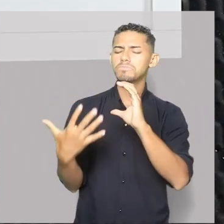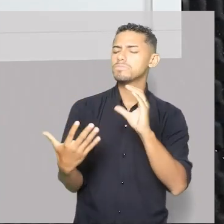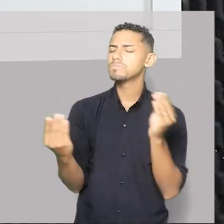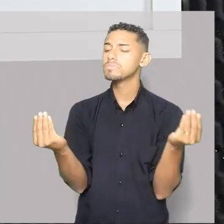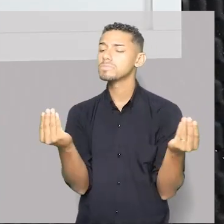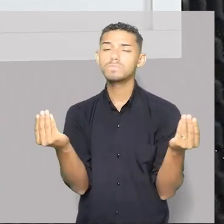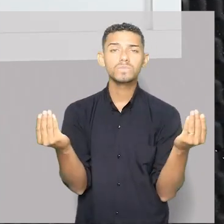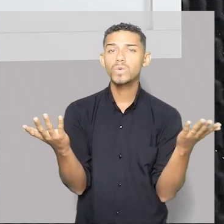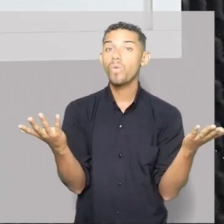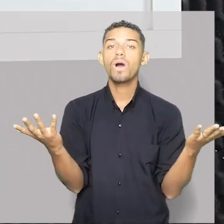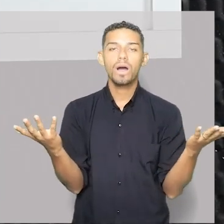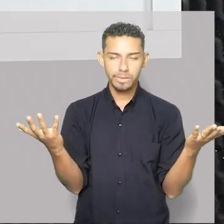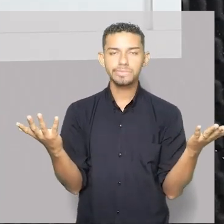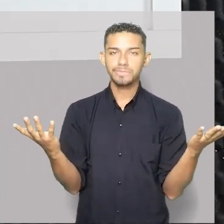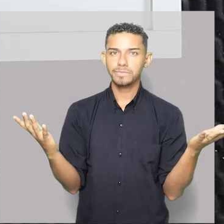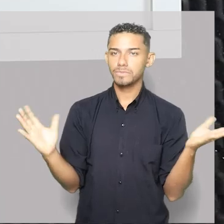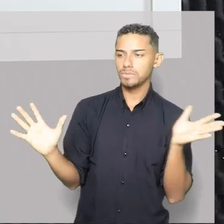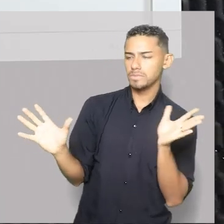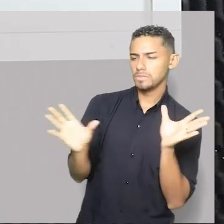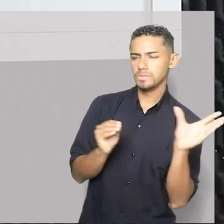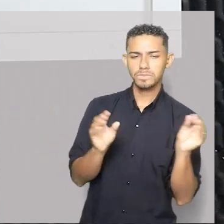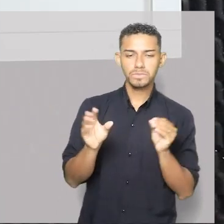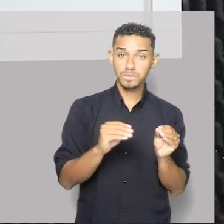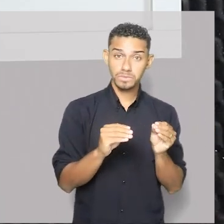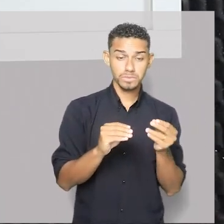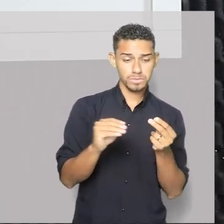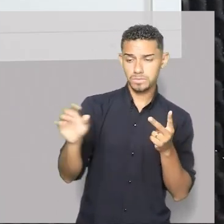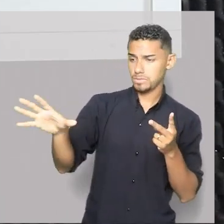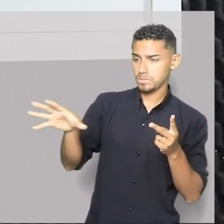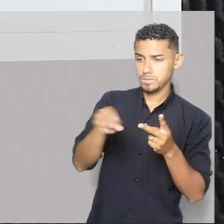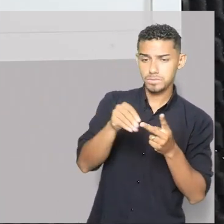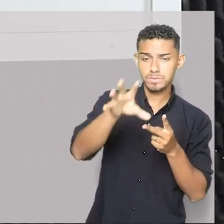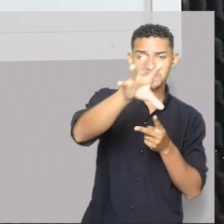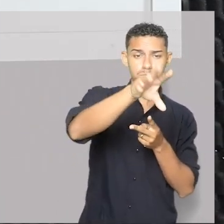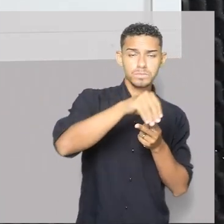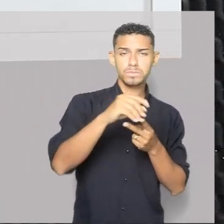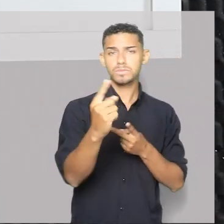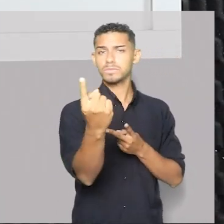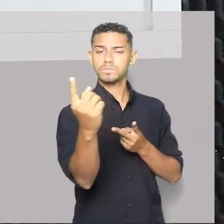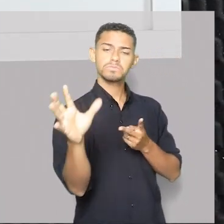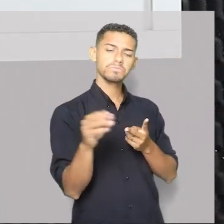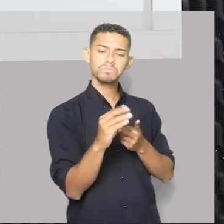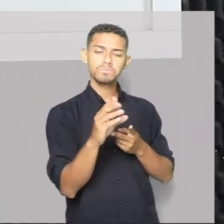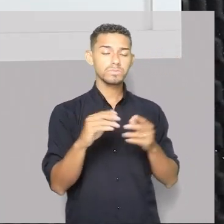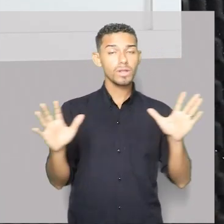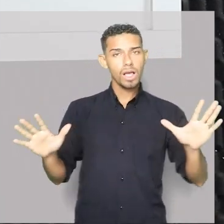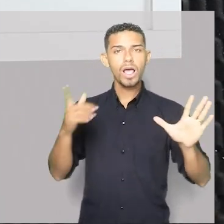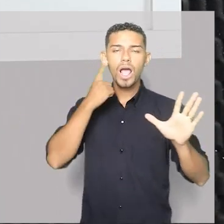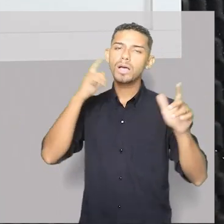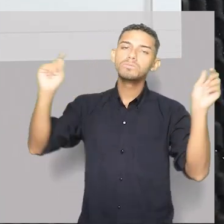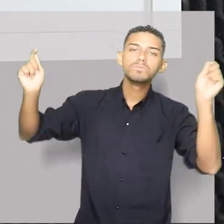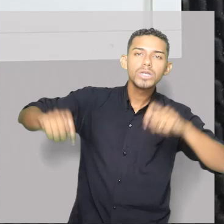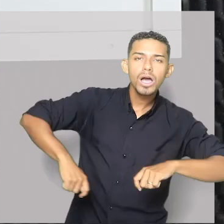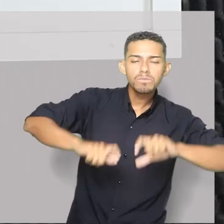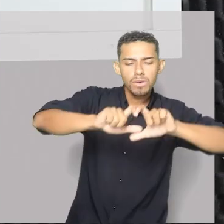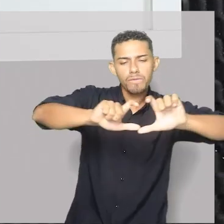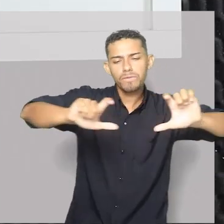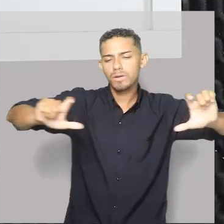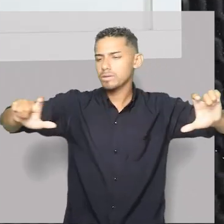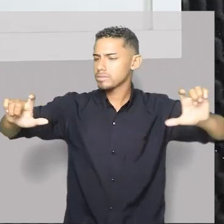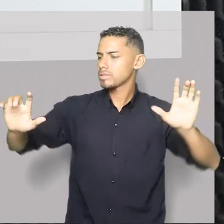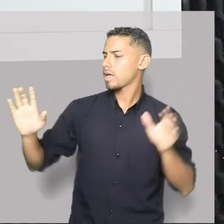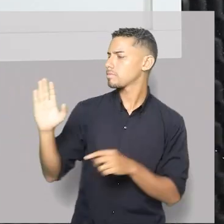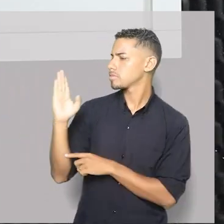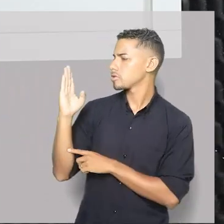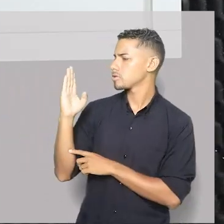certo? Com certeza você já ouviu aí falar de uma frase muito errônea, na biologia, que falam aí, atribuem